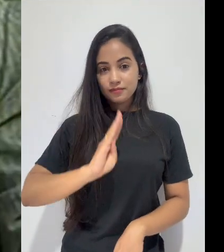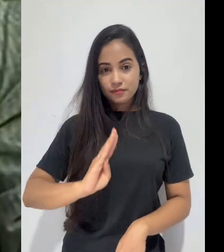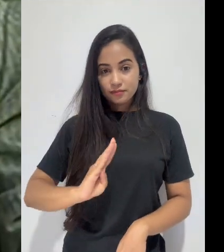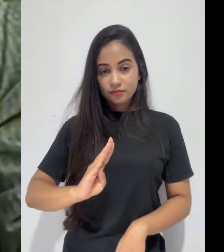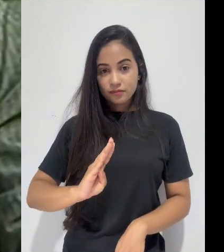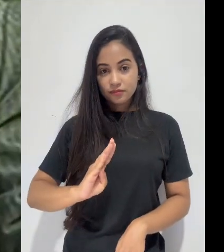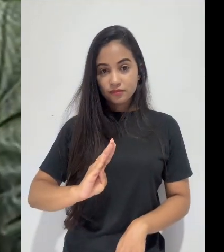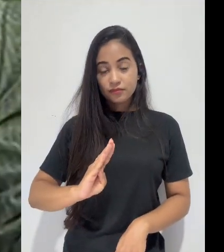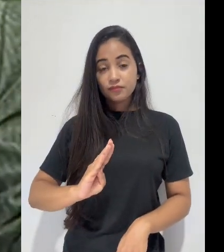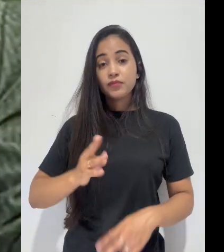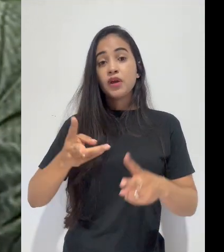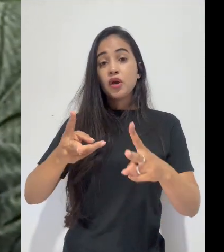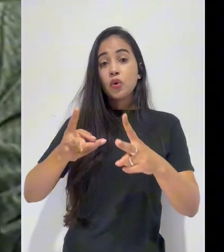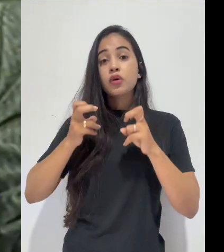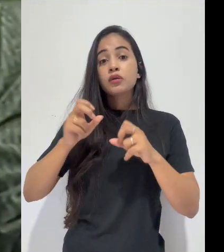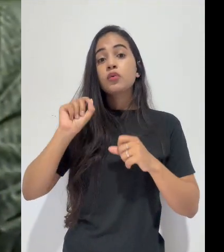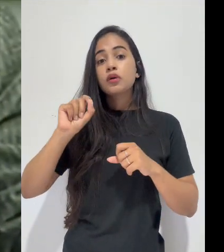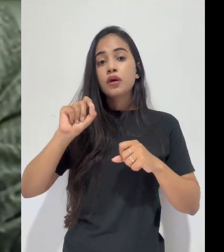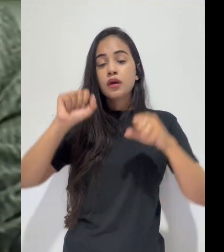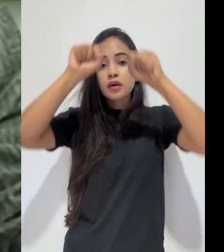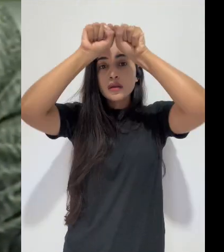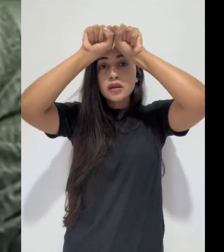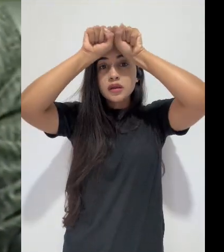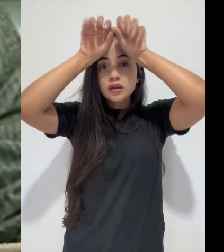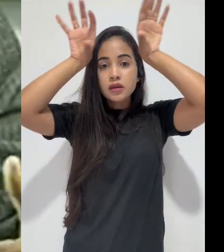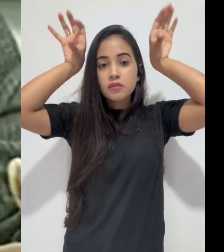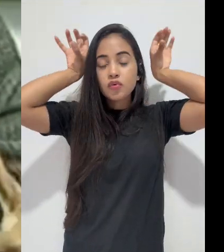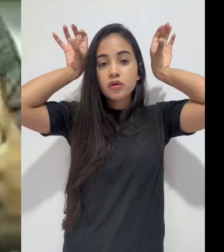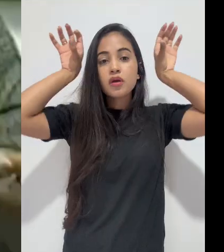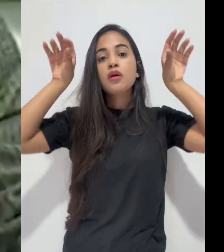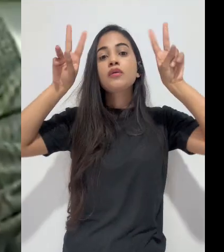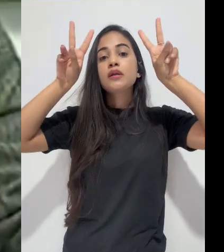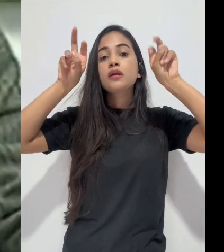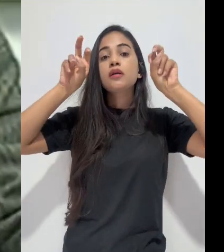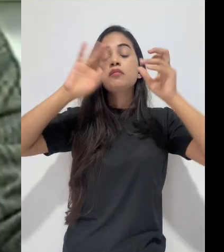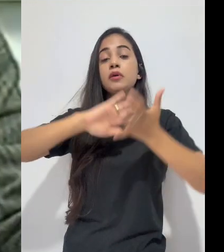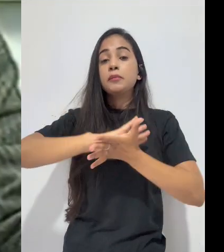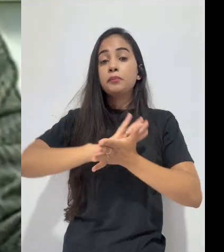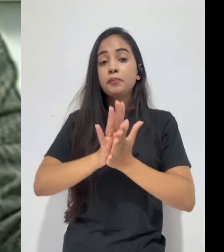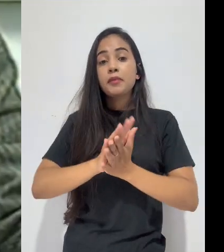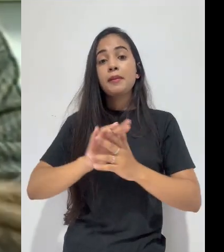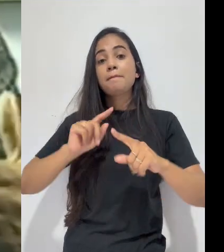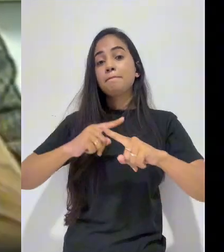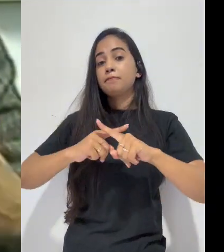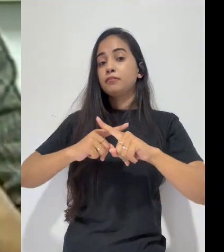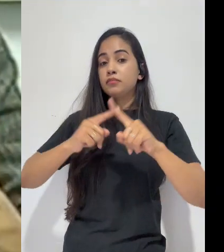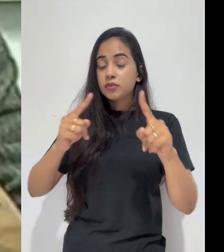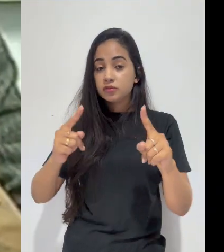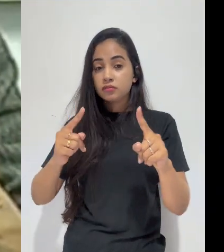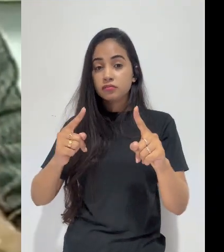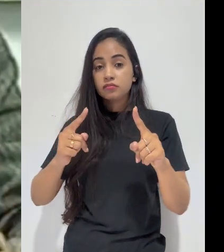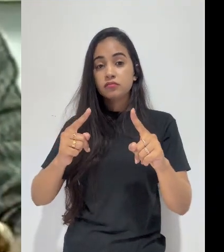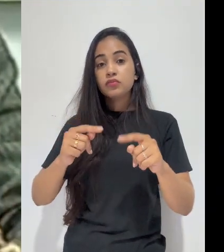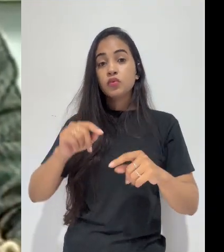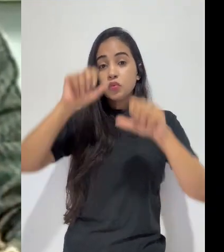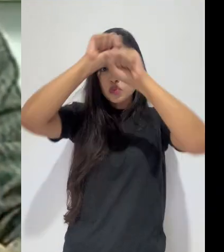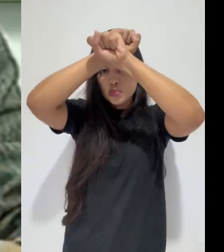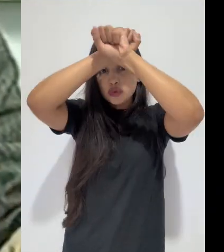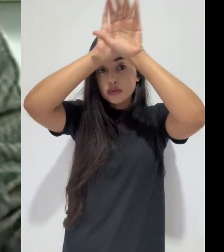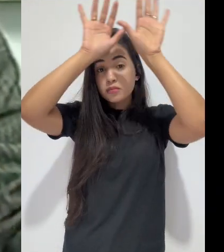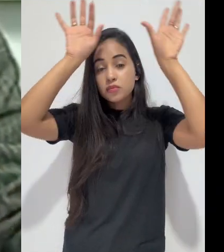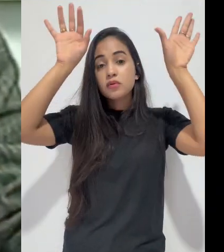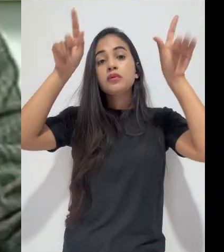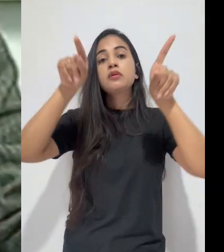O caso Kelly, ele foi reconhecido, inclusive, pelo tribunal como um episódio de racismo. Entretanto,